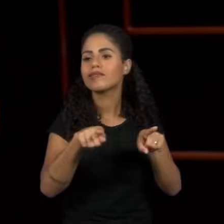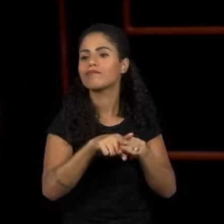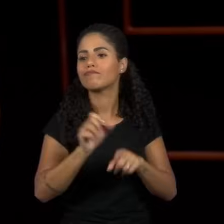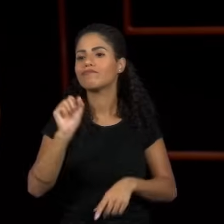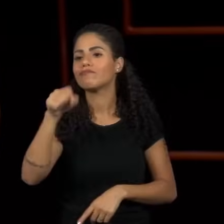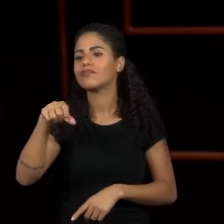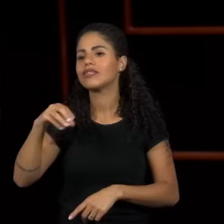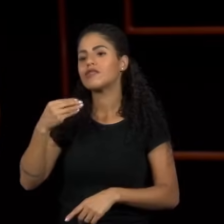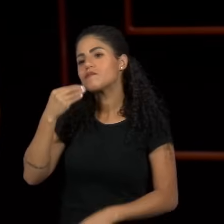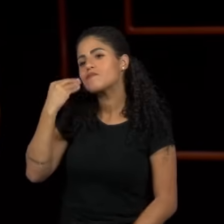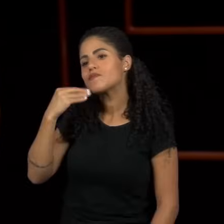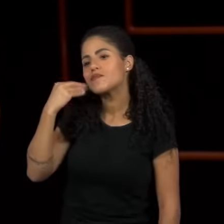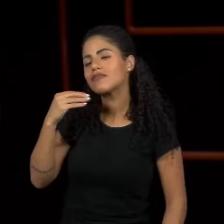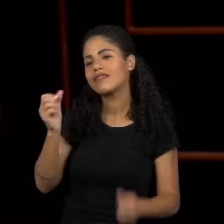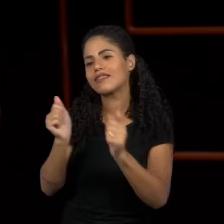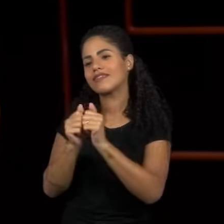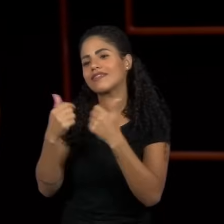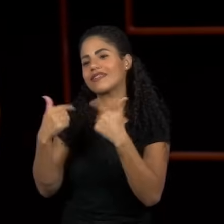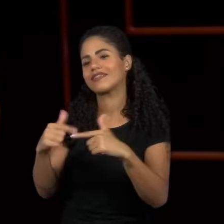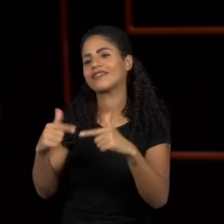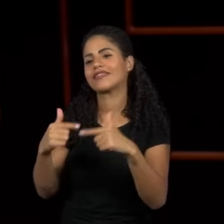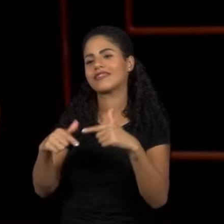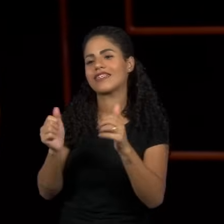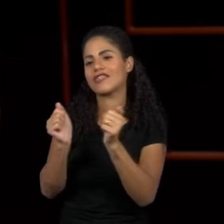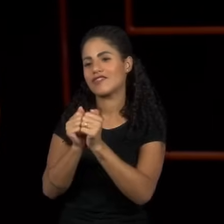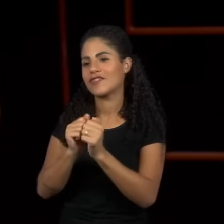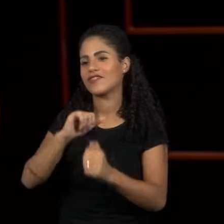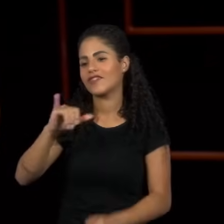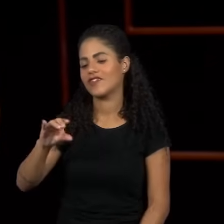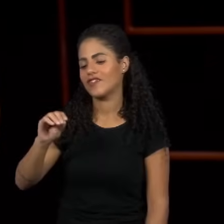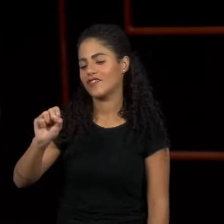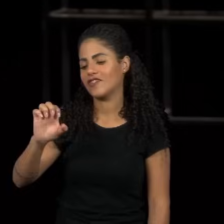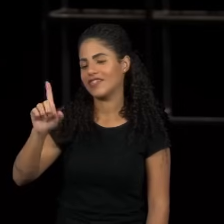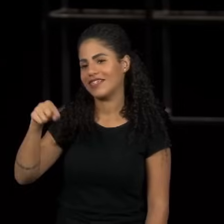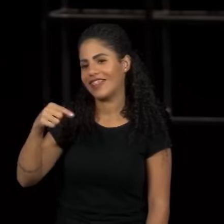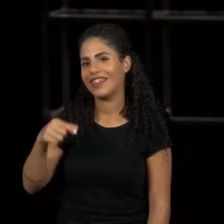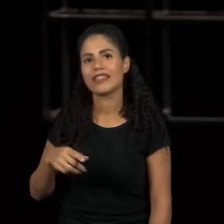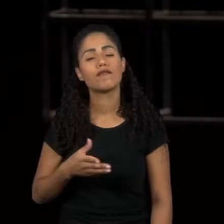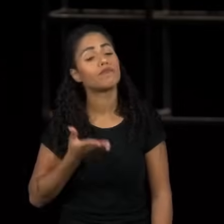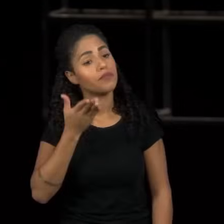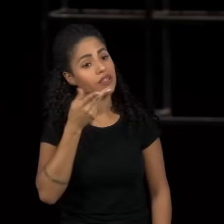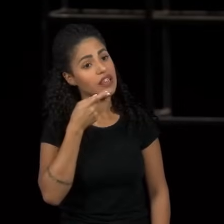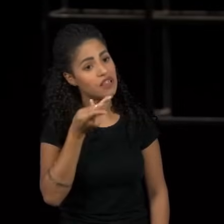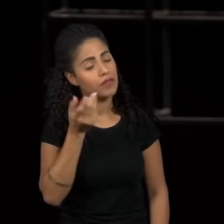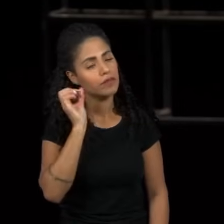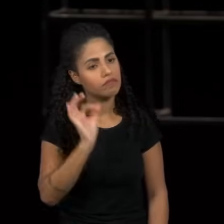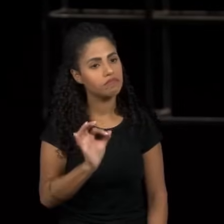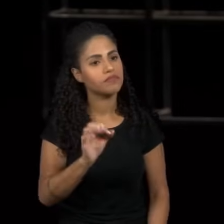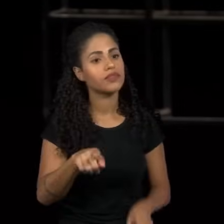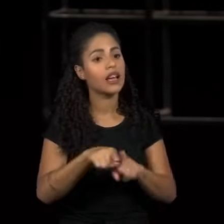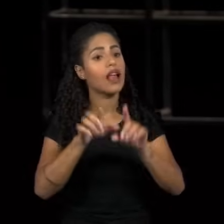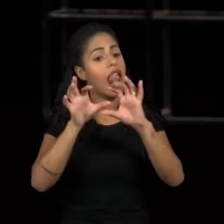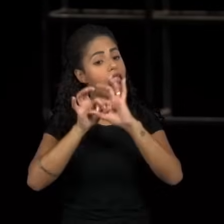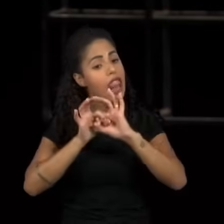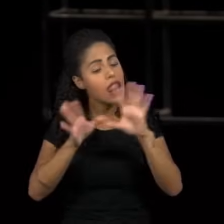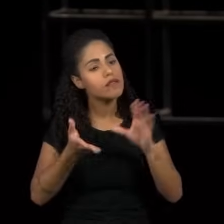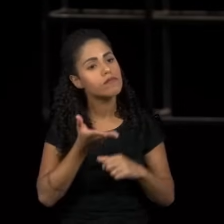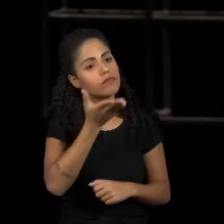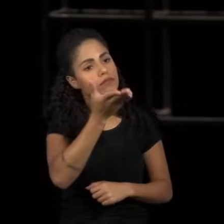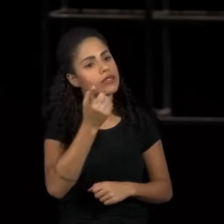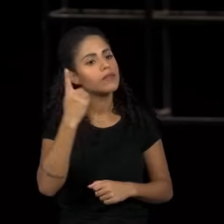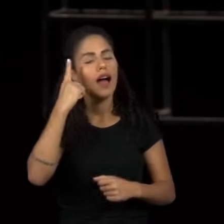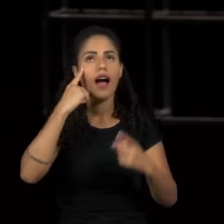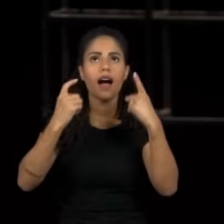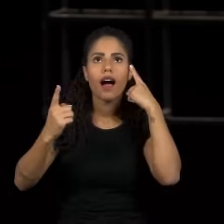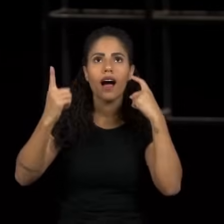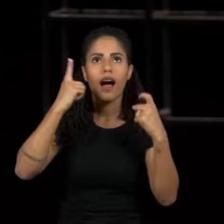esse privilégio de passar pelas mãos do José Posse. E é o que ele fala, né? Ele te deu a liberdade, mas você vem com essa